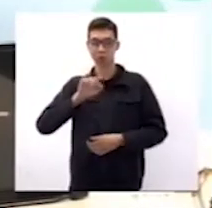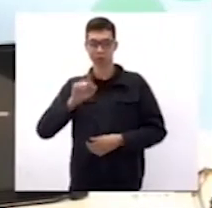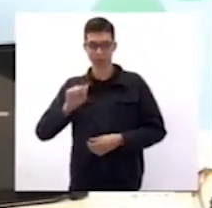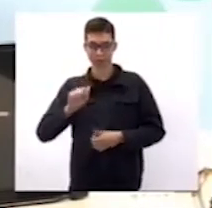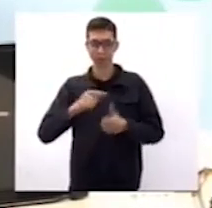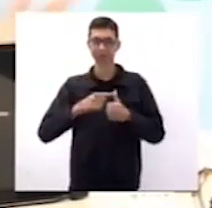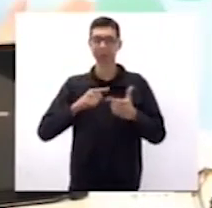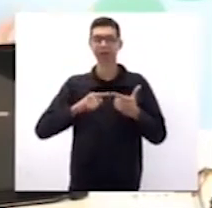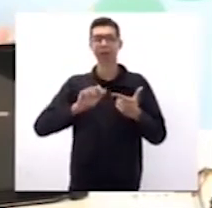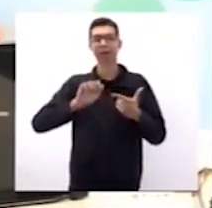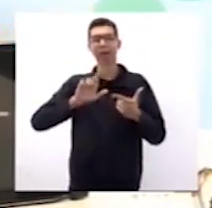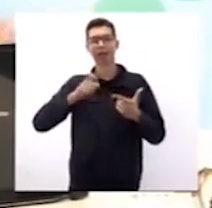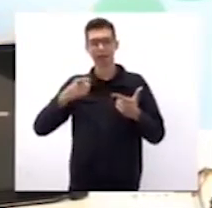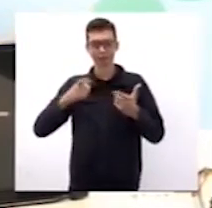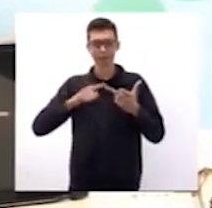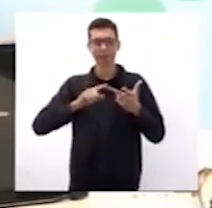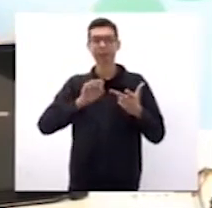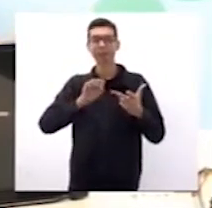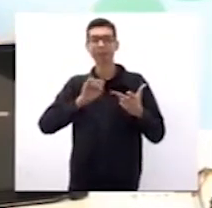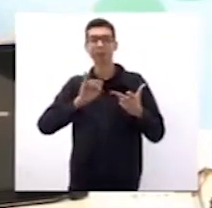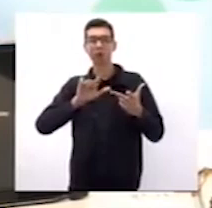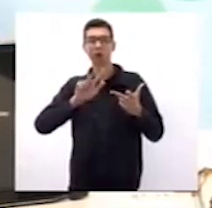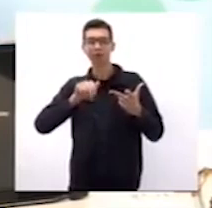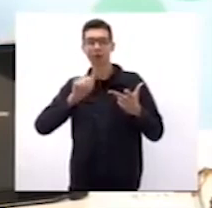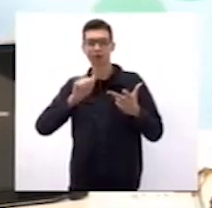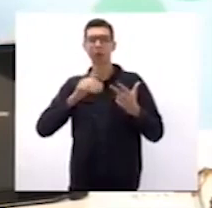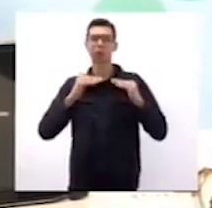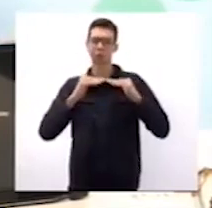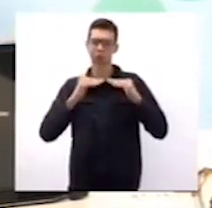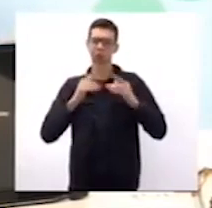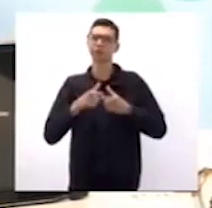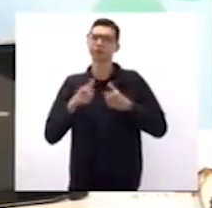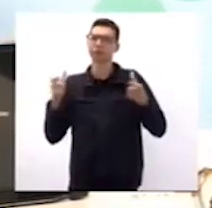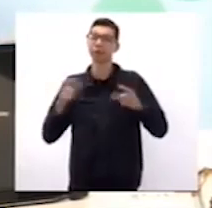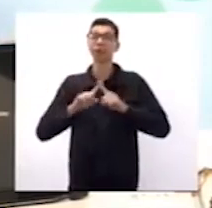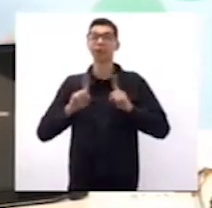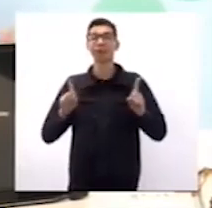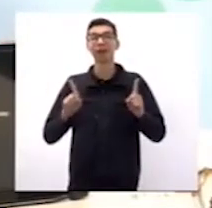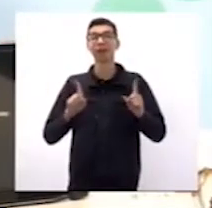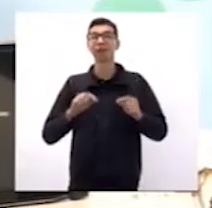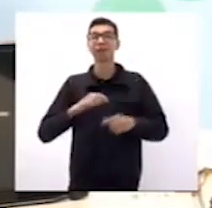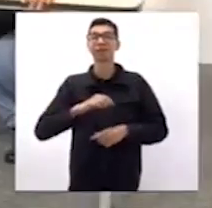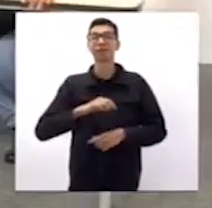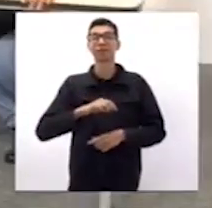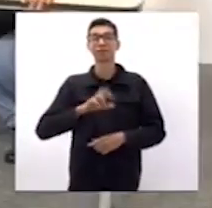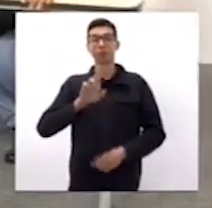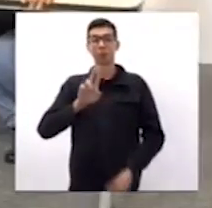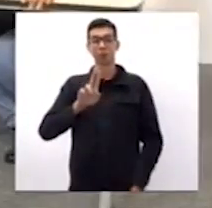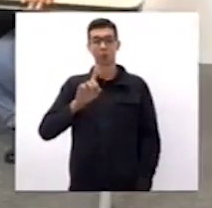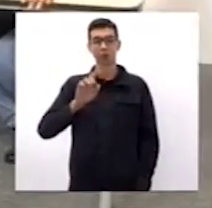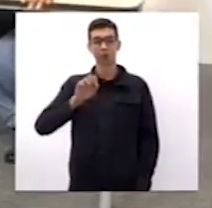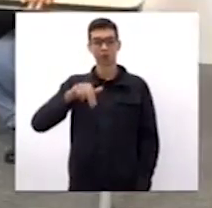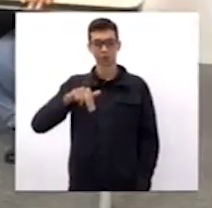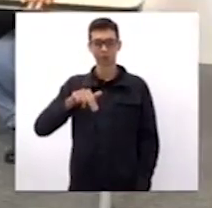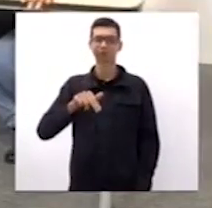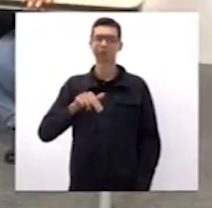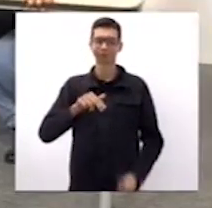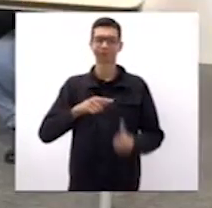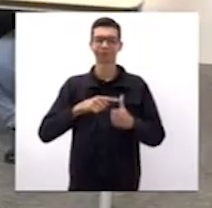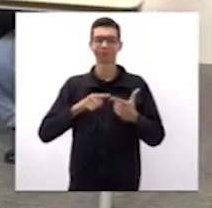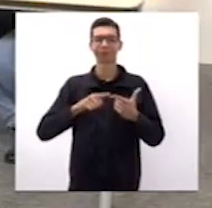Ana concordam, ou seja, a grande maioria concordou, mas Hudson, Rejane discordam. Mas eu acho que